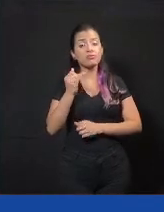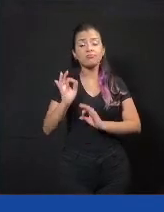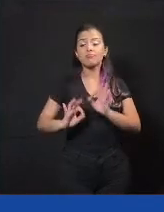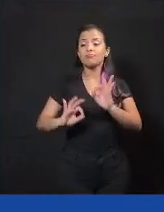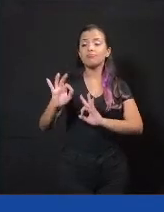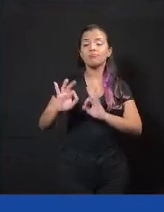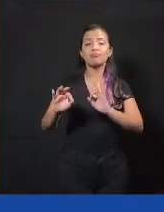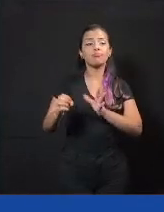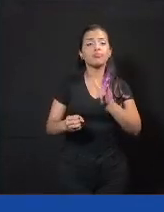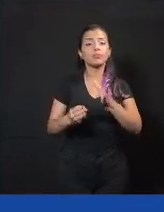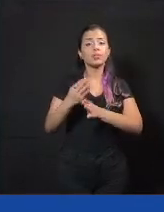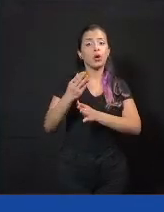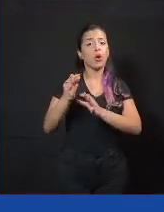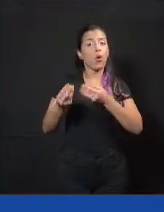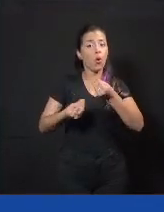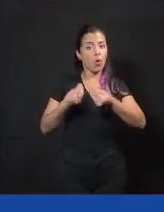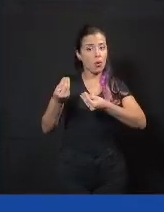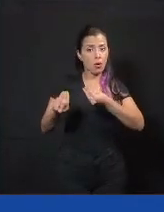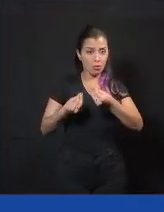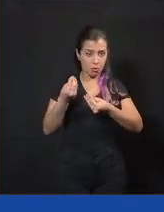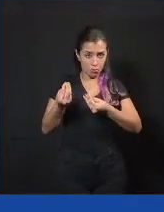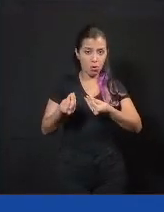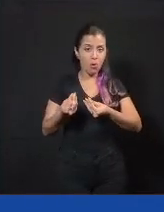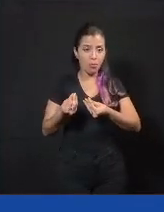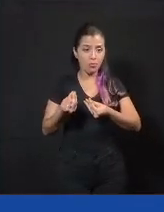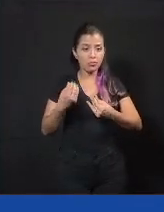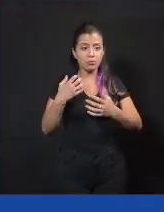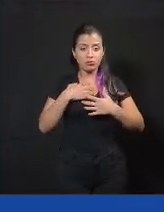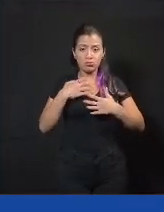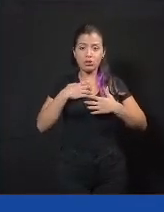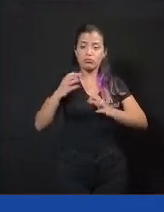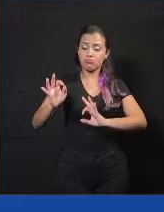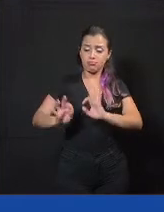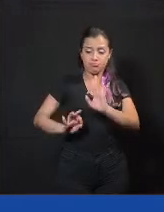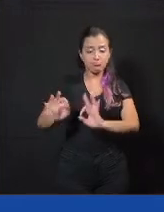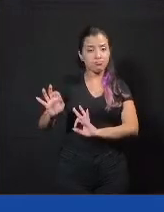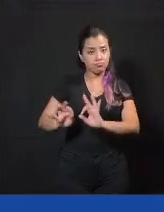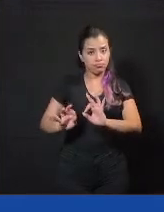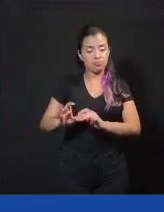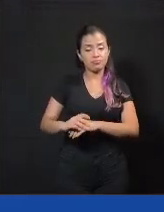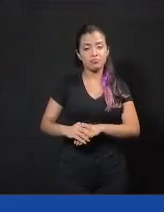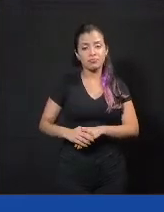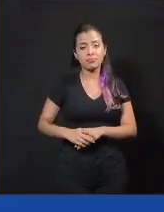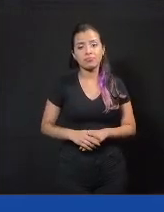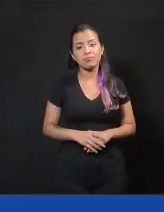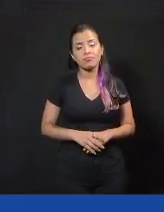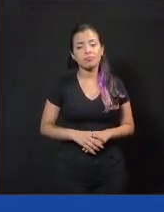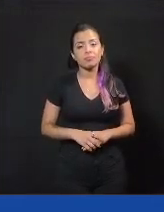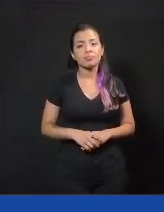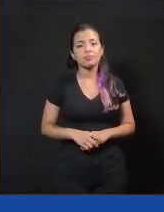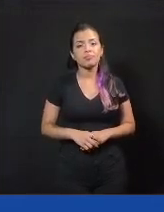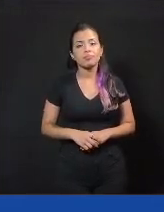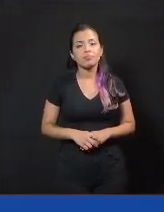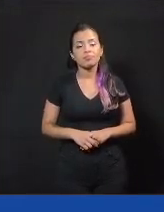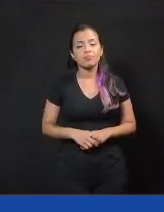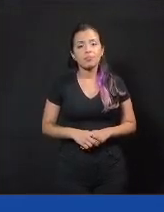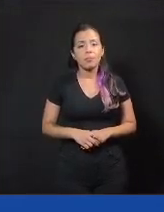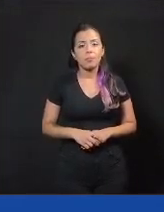modo coordenado, foram feitos de modo articulado. E naquele momento em que se